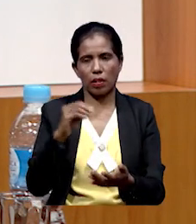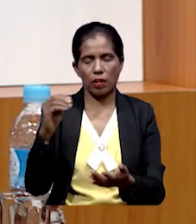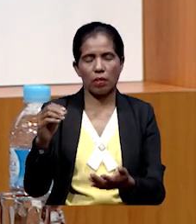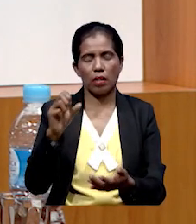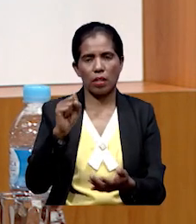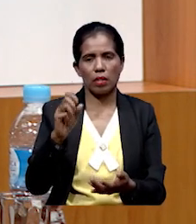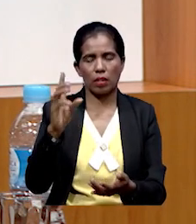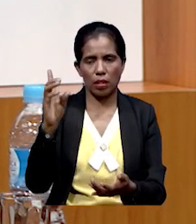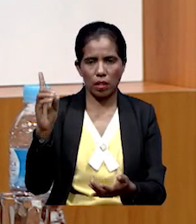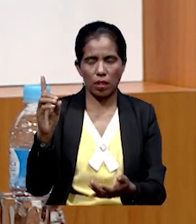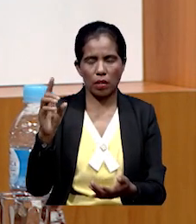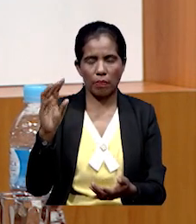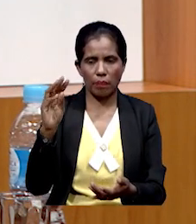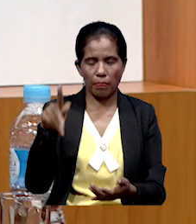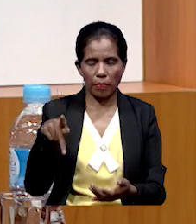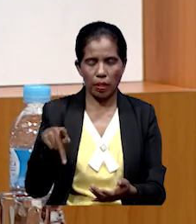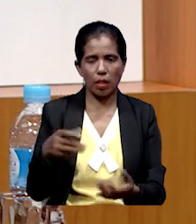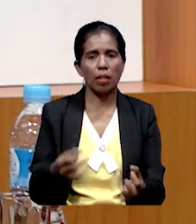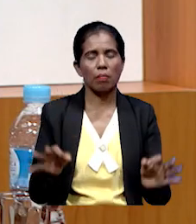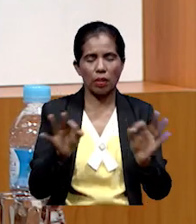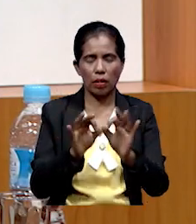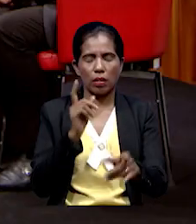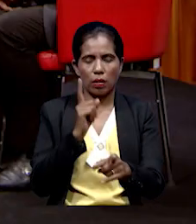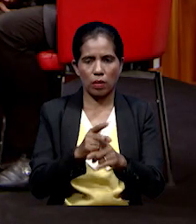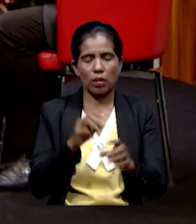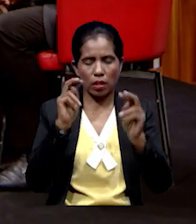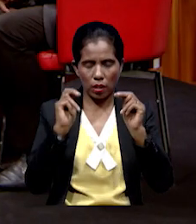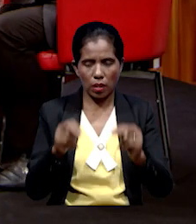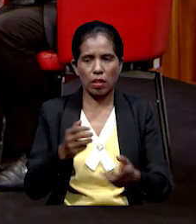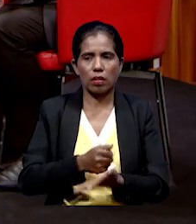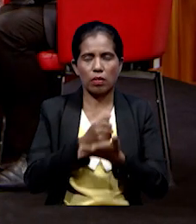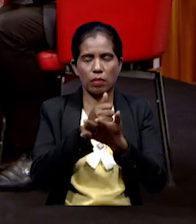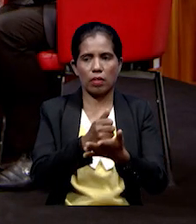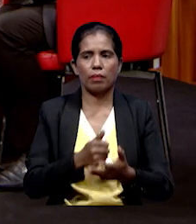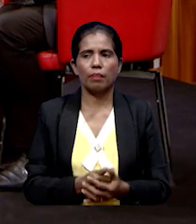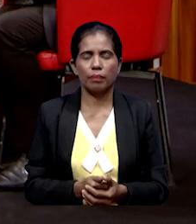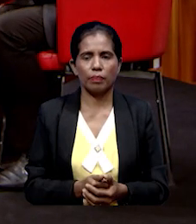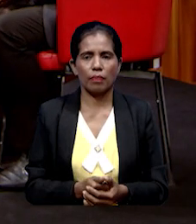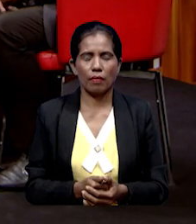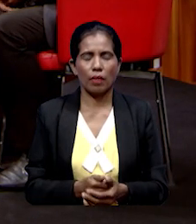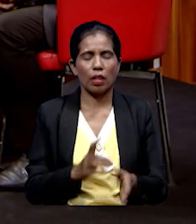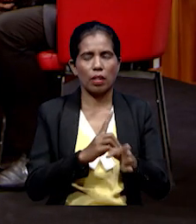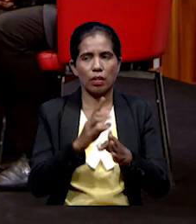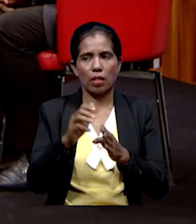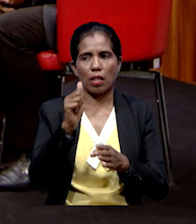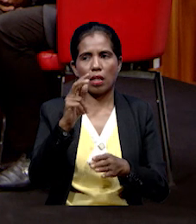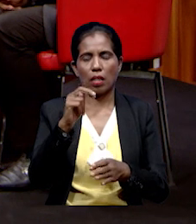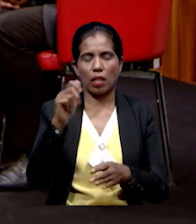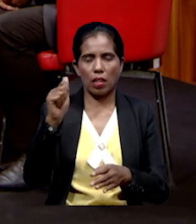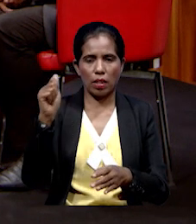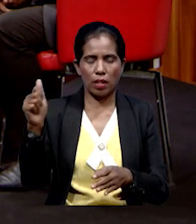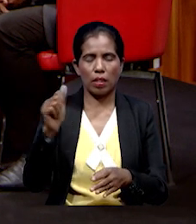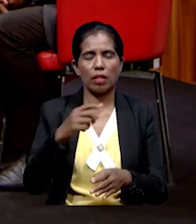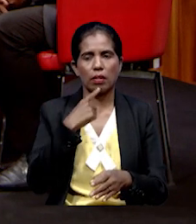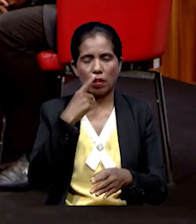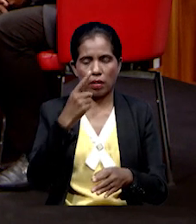secundário, e nem importante teves, tem tal matan. Diretor Executivo ANA, Edmundo Silva Viegas,